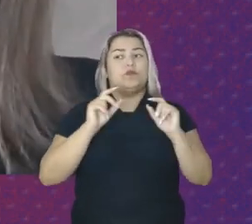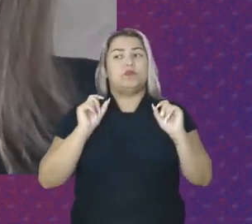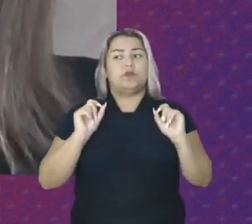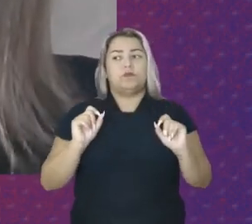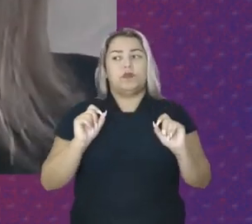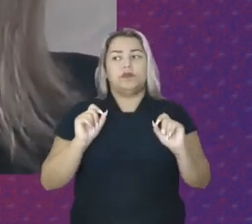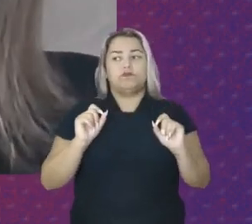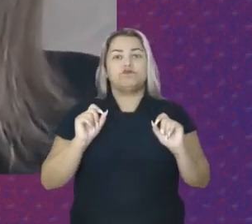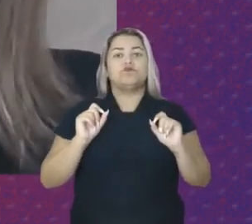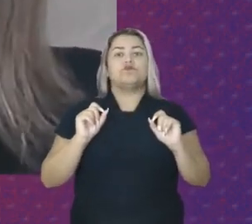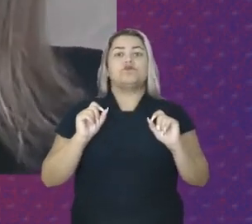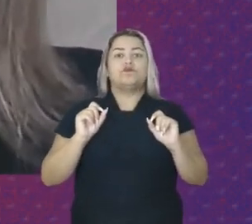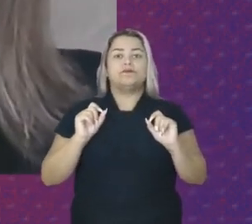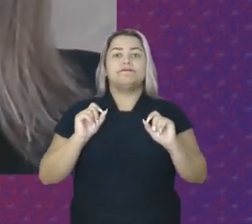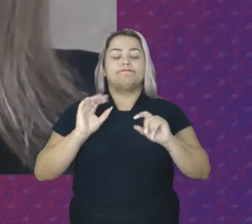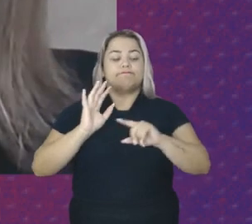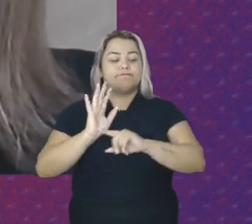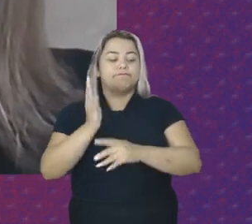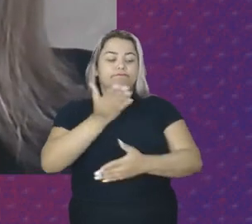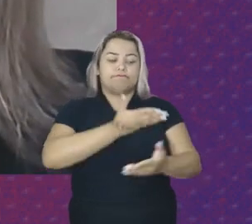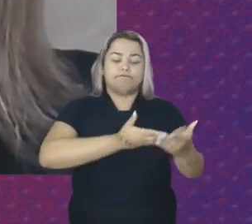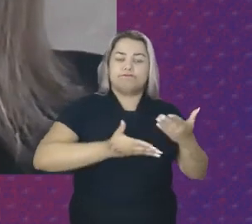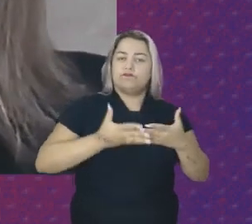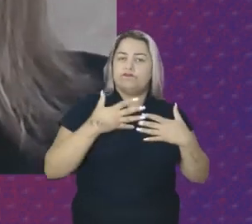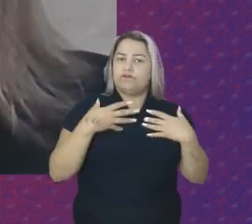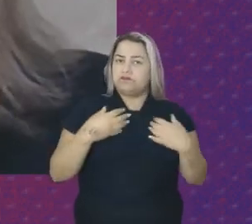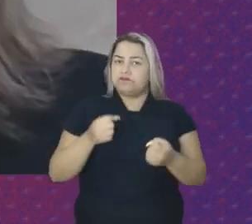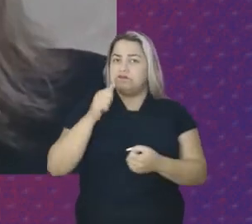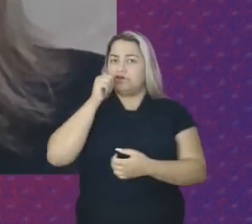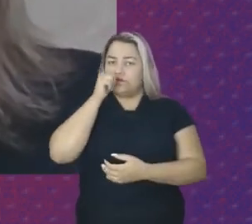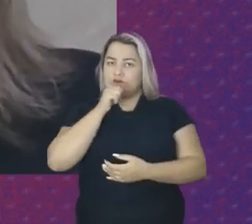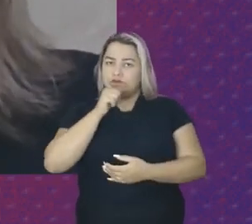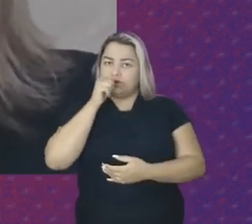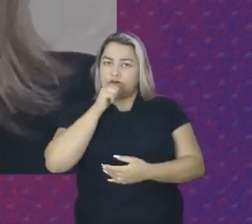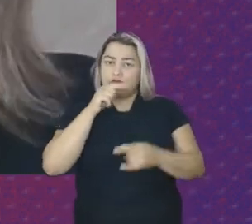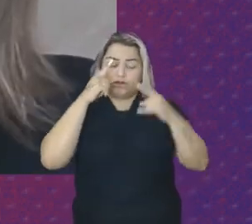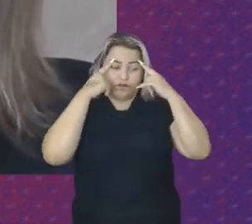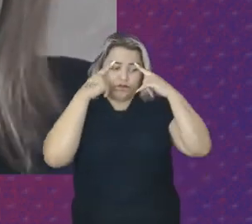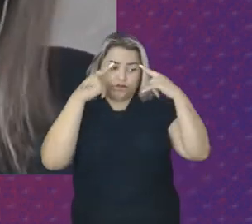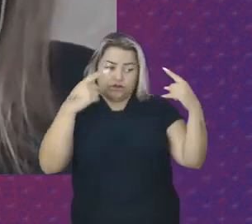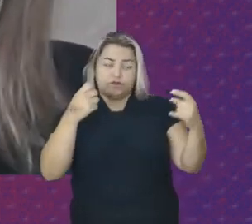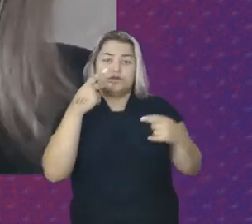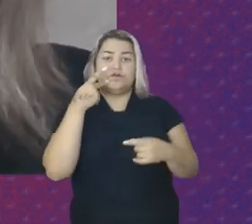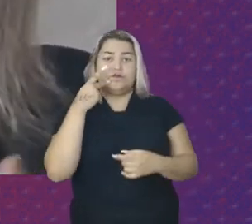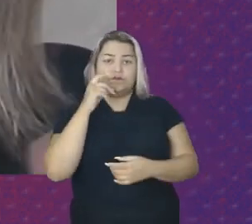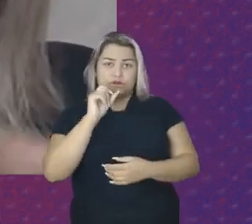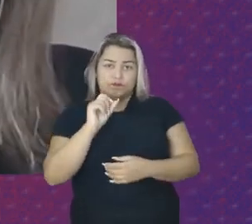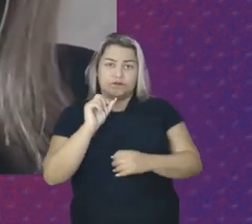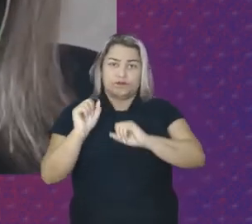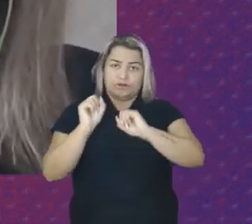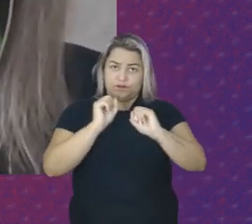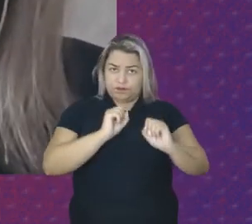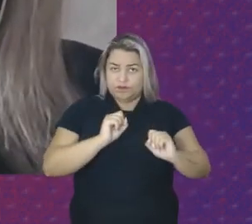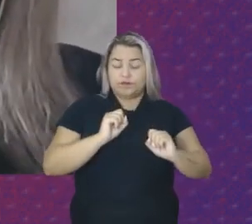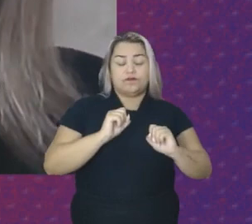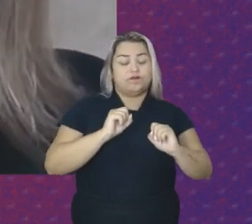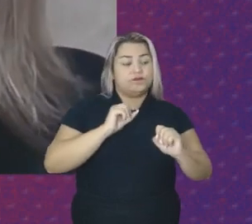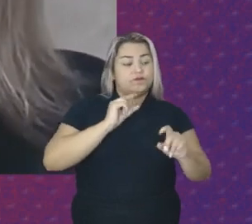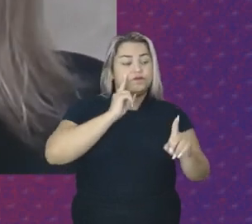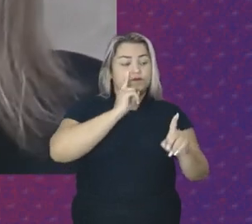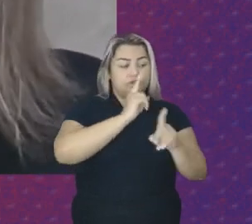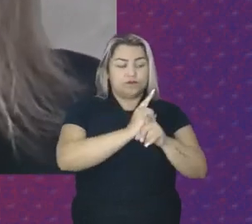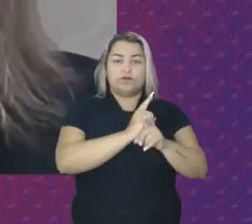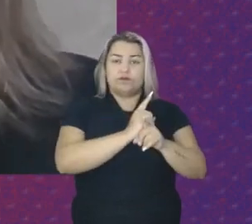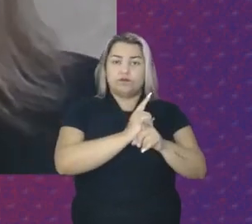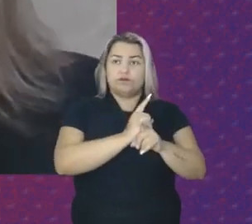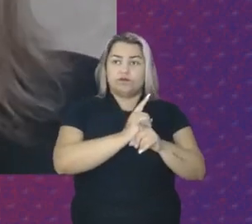de atendimento e acolhimento às mulheres em situação de violência, para que nós possamos fazer um diagnóstico